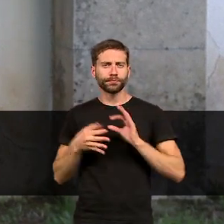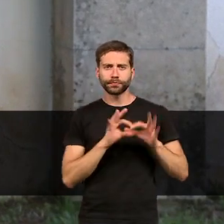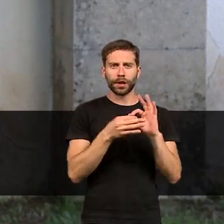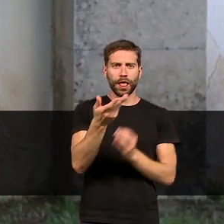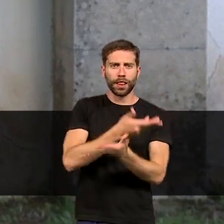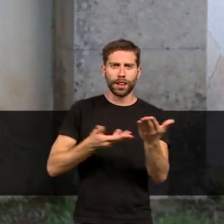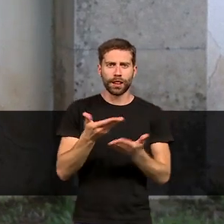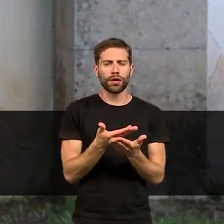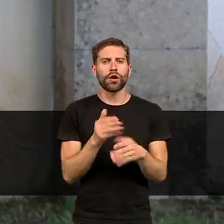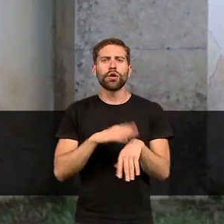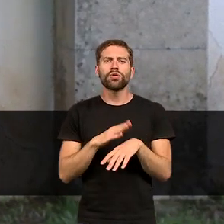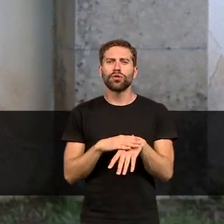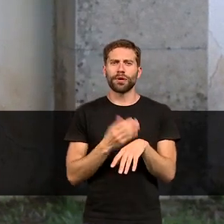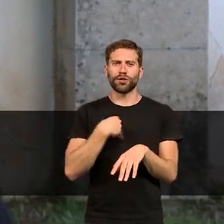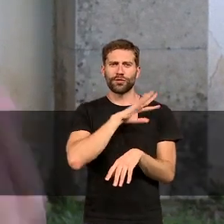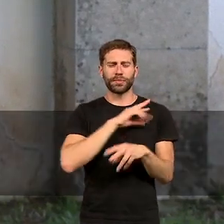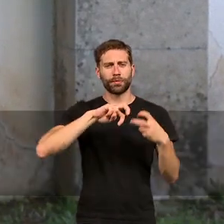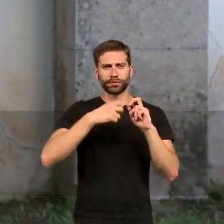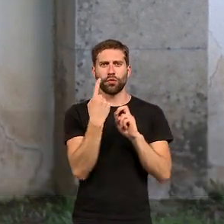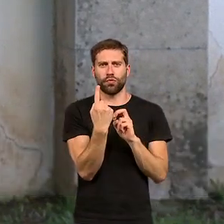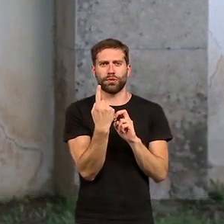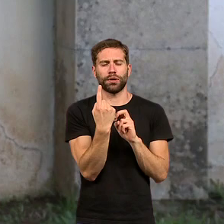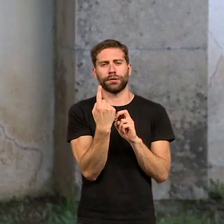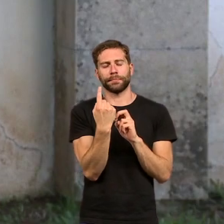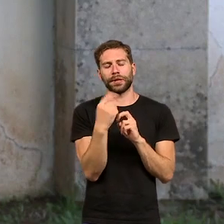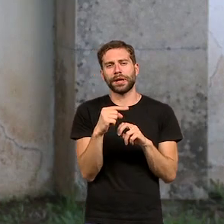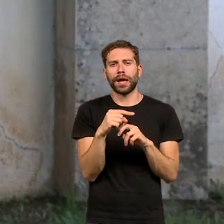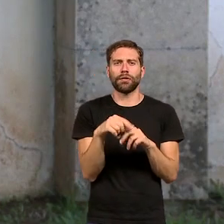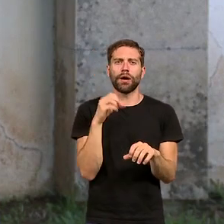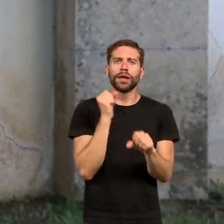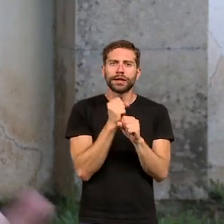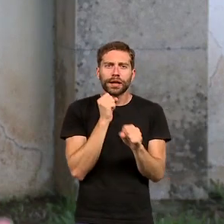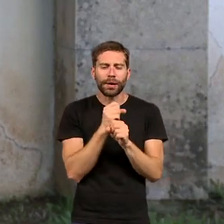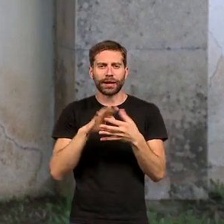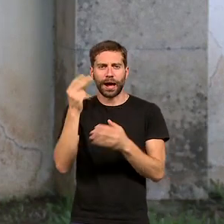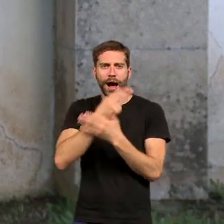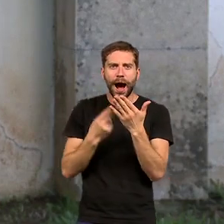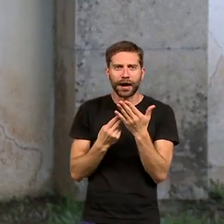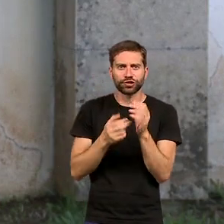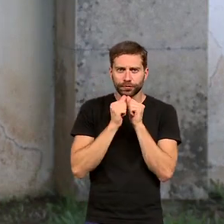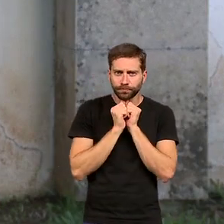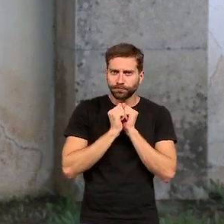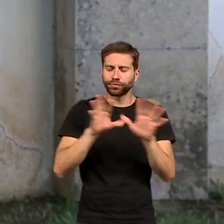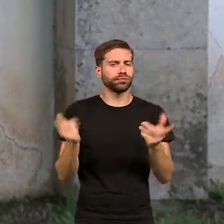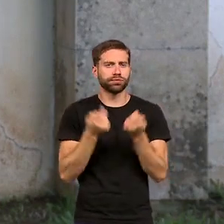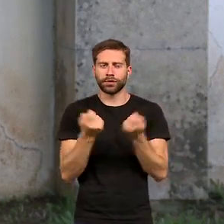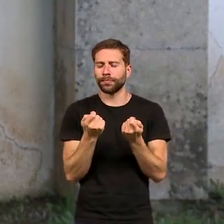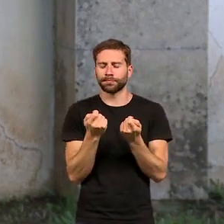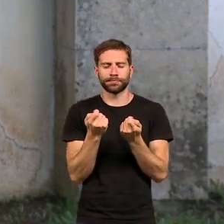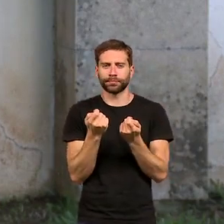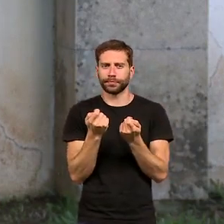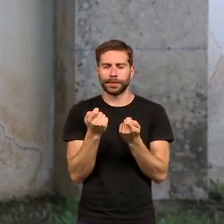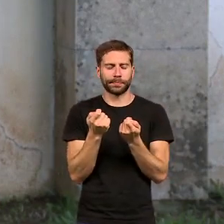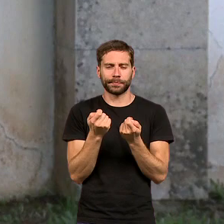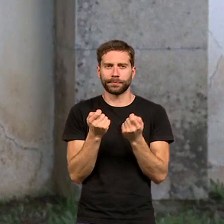problemas de divulgação daquilo que é seu. Sempre teve. Eu acho que se calhar podia-se